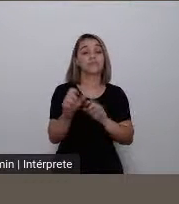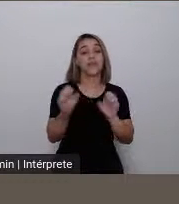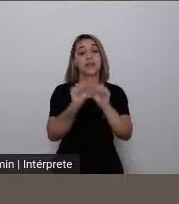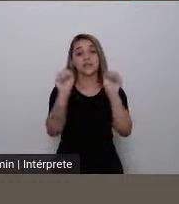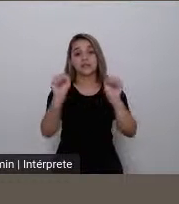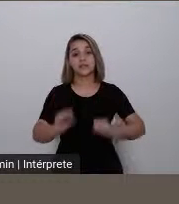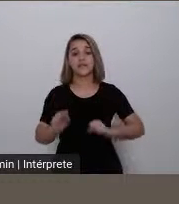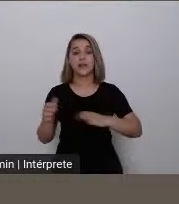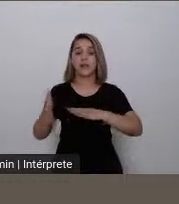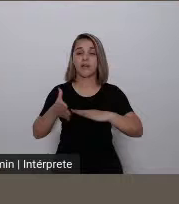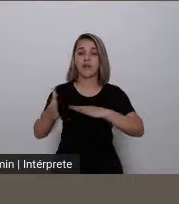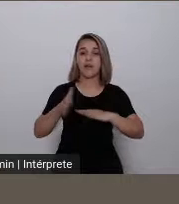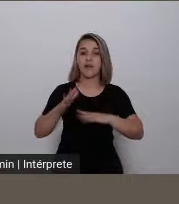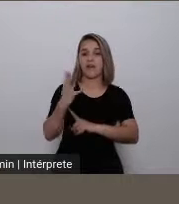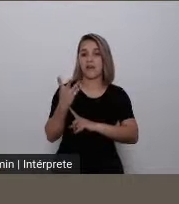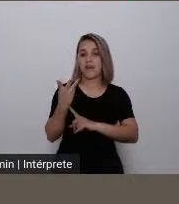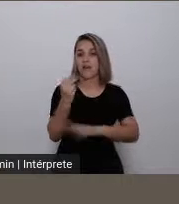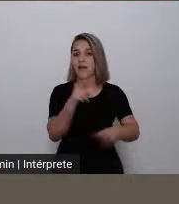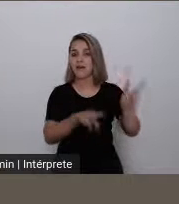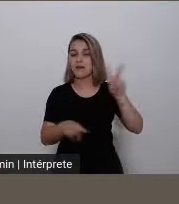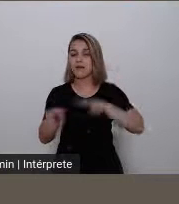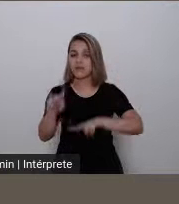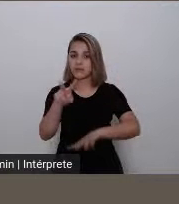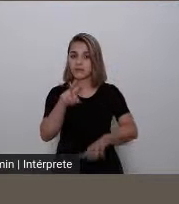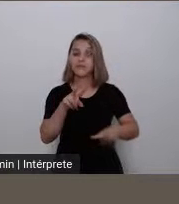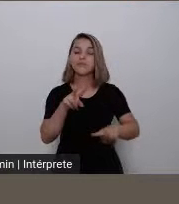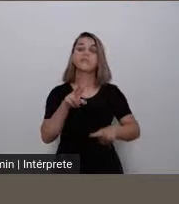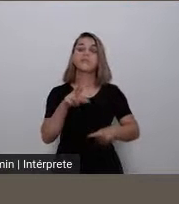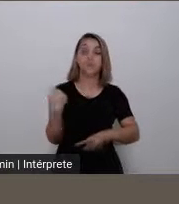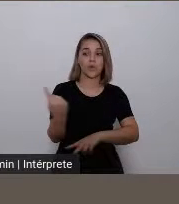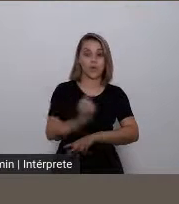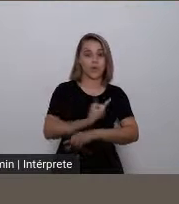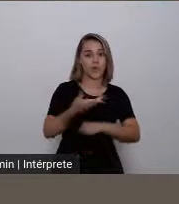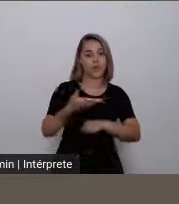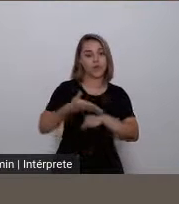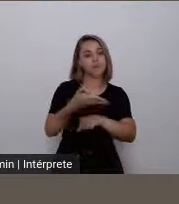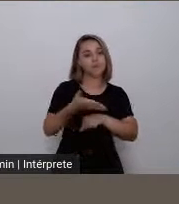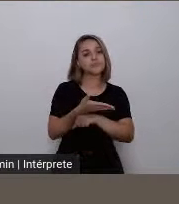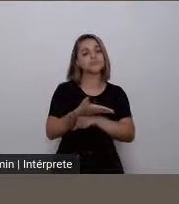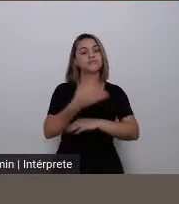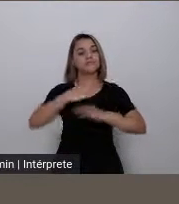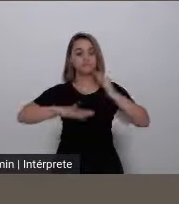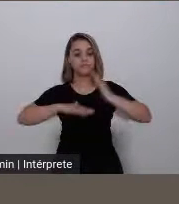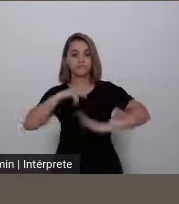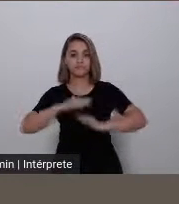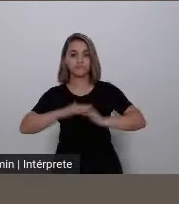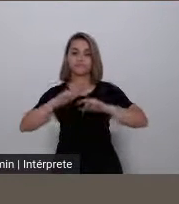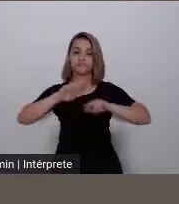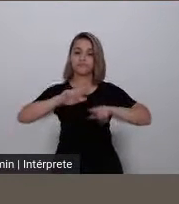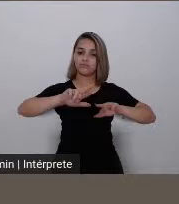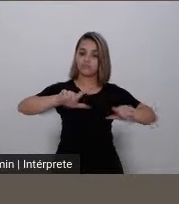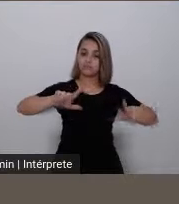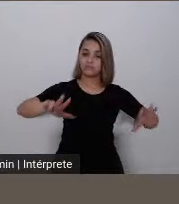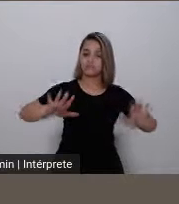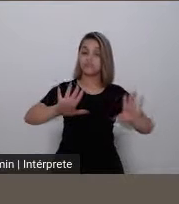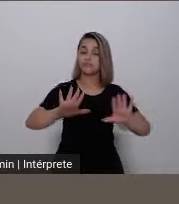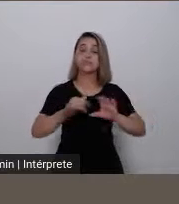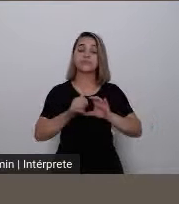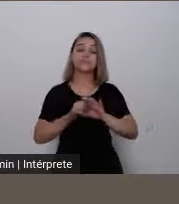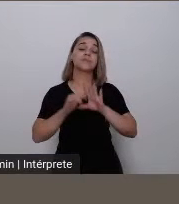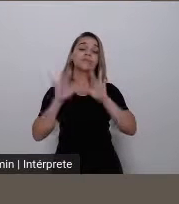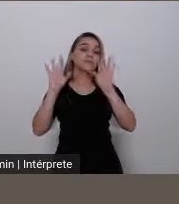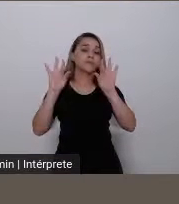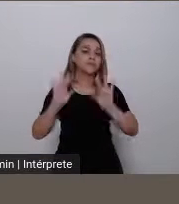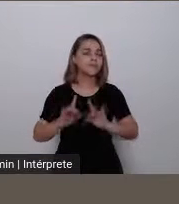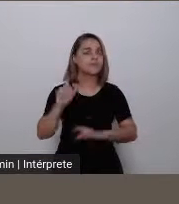contemporâneo das artes visuais, do qual todos participamos em diferentes papéis e graus. entre tantos aspectos, gostaria de lembrar como cada